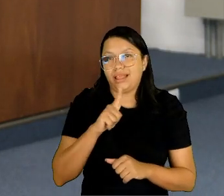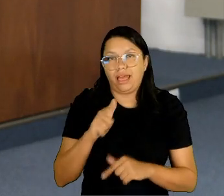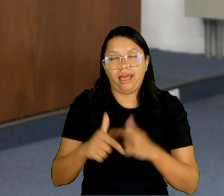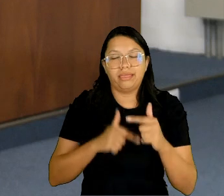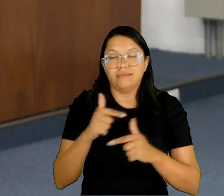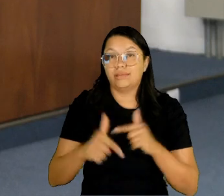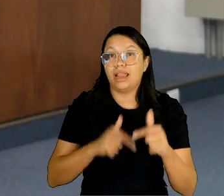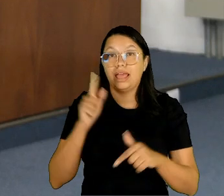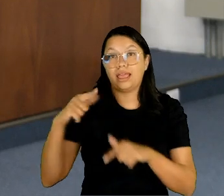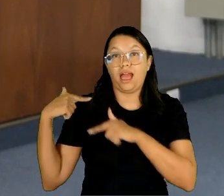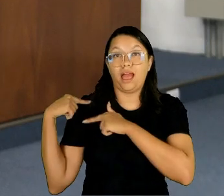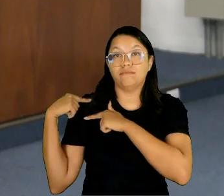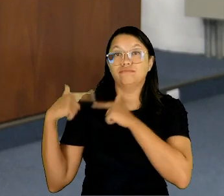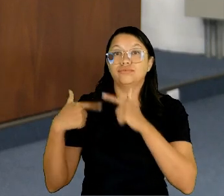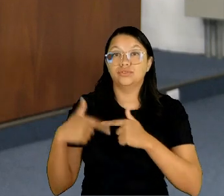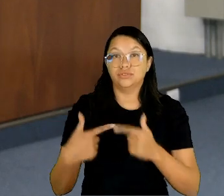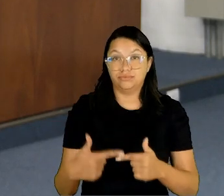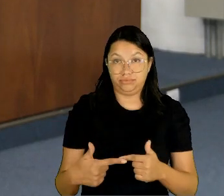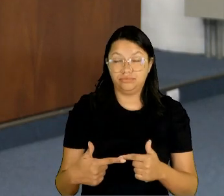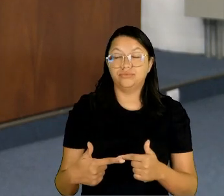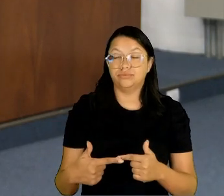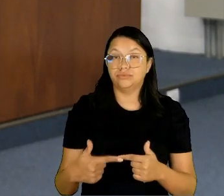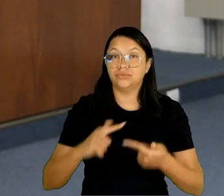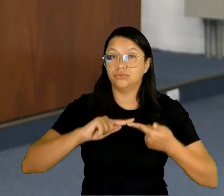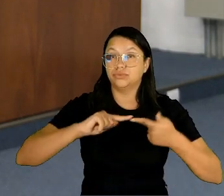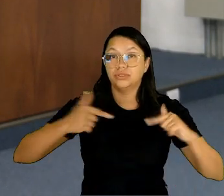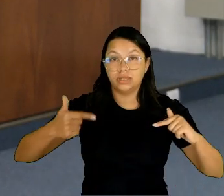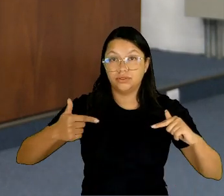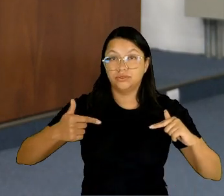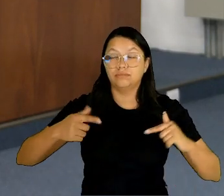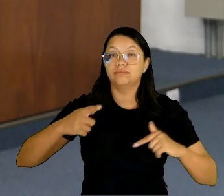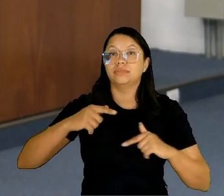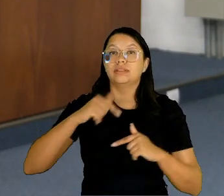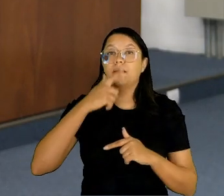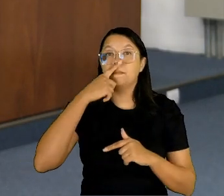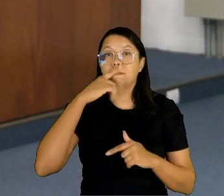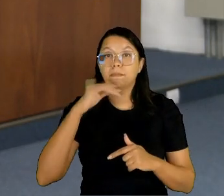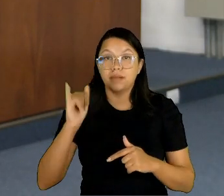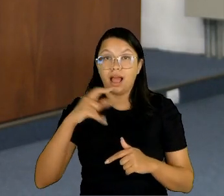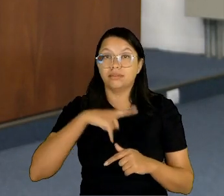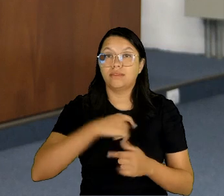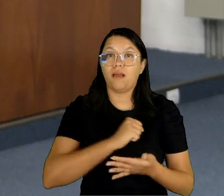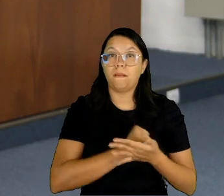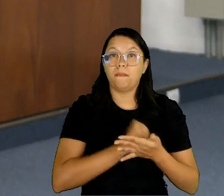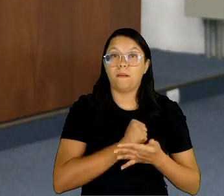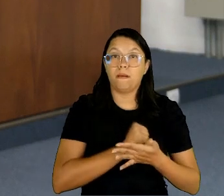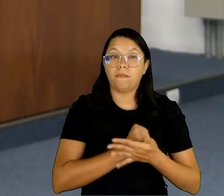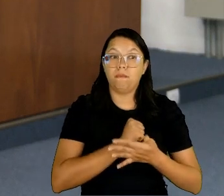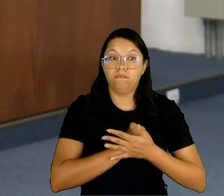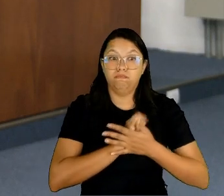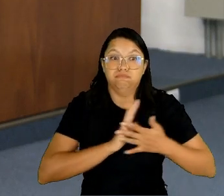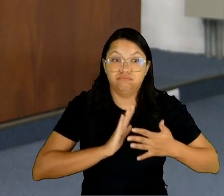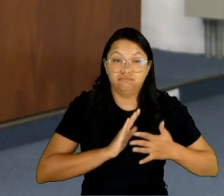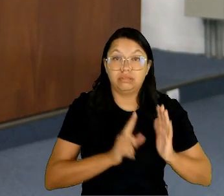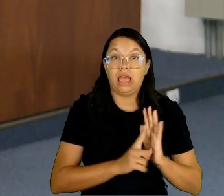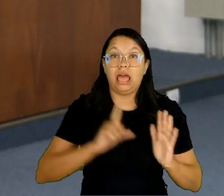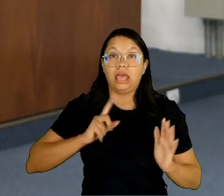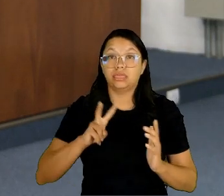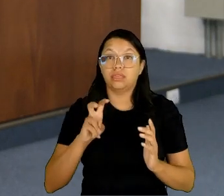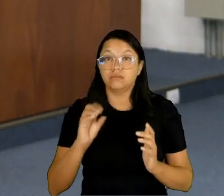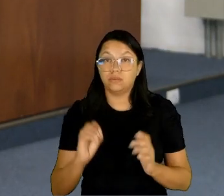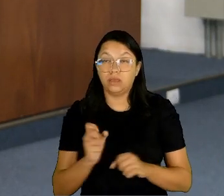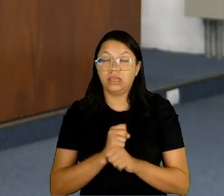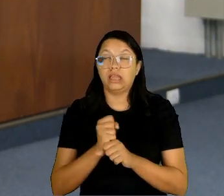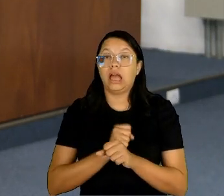conseguir atuar. De tipo genética, né, hereditariedade, paciente que tem um pai que teve um infarto em especial antes dos